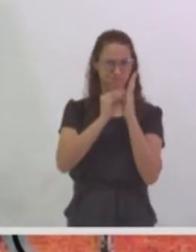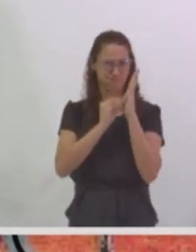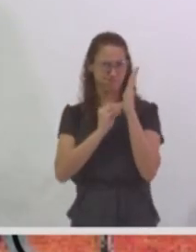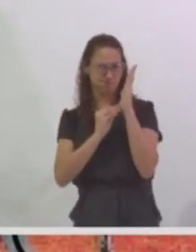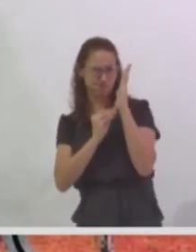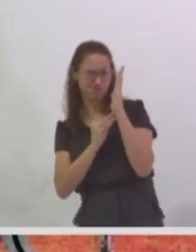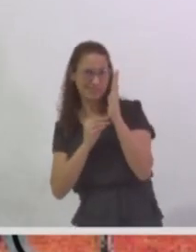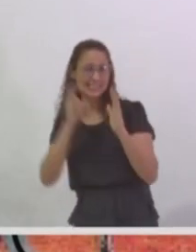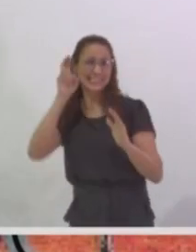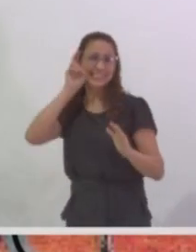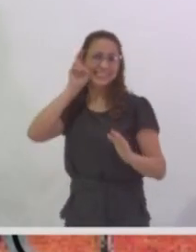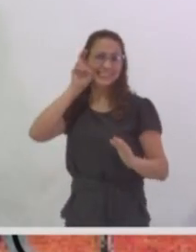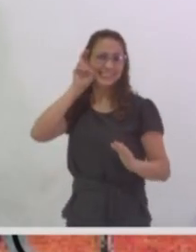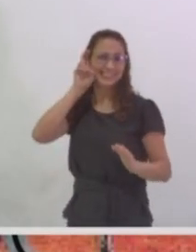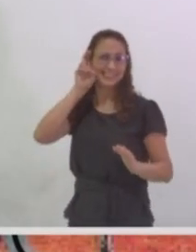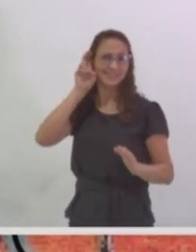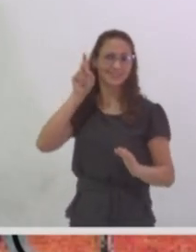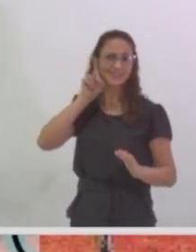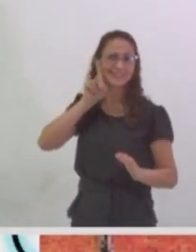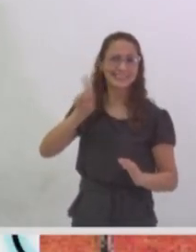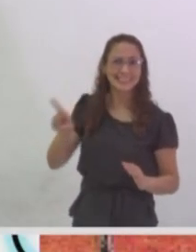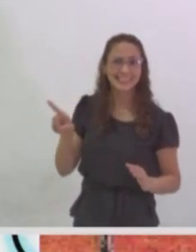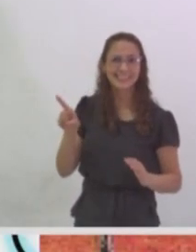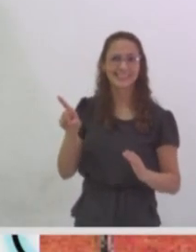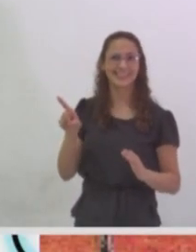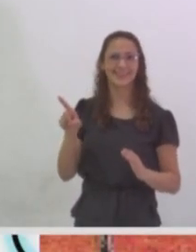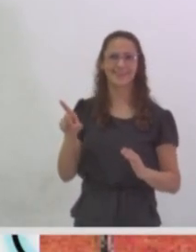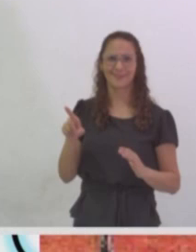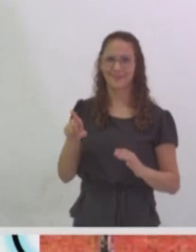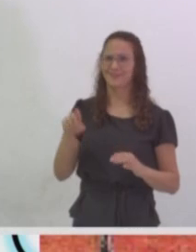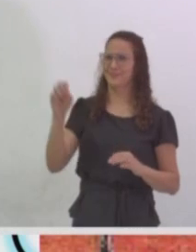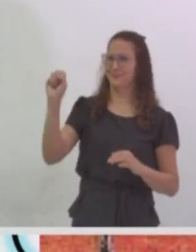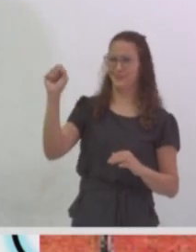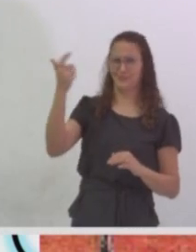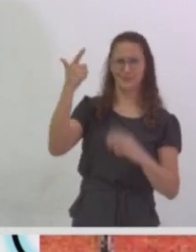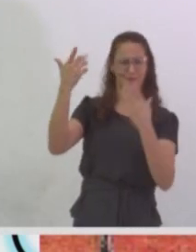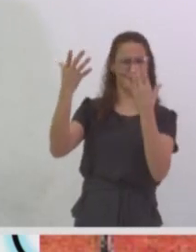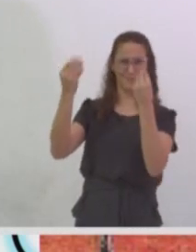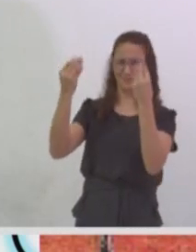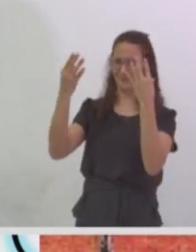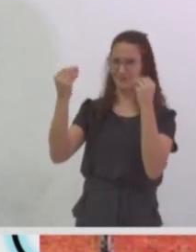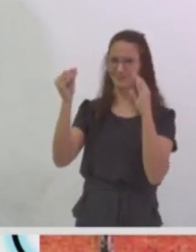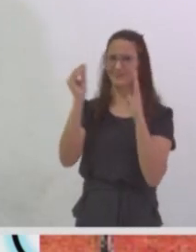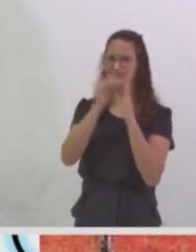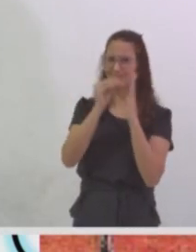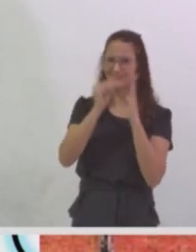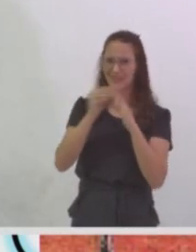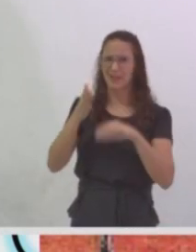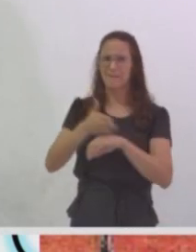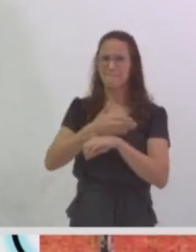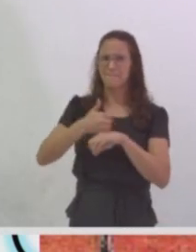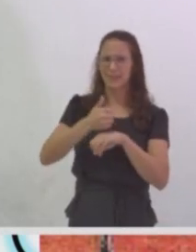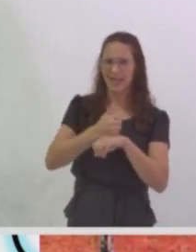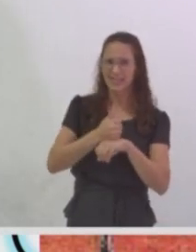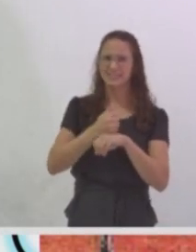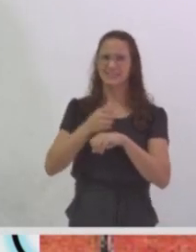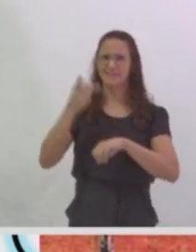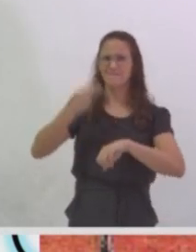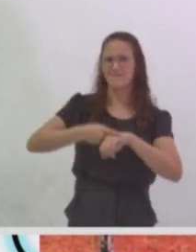dia, era um dia de muito sol. E Heitor juntou praça,